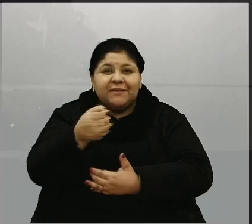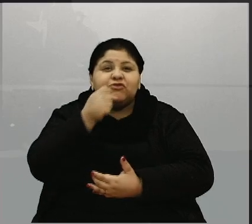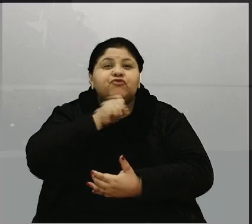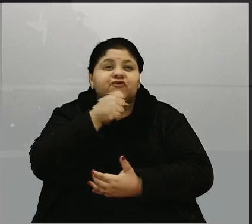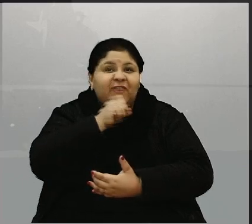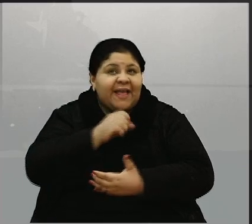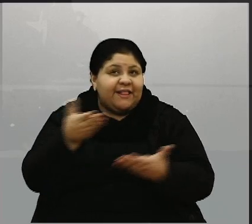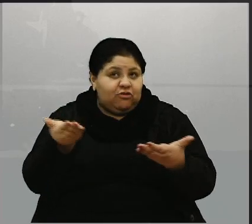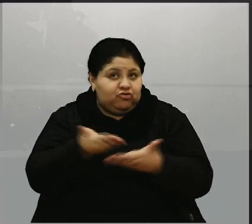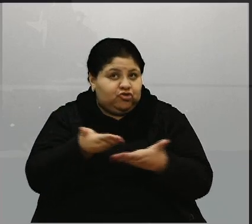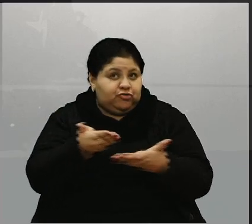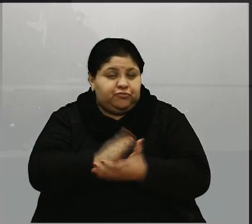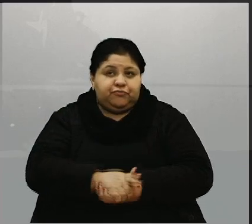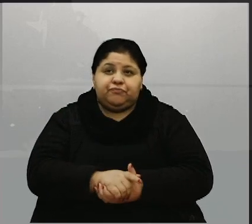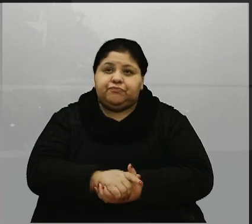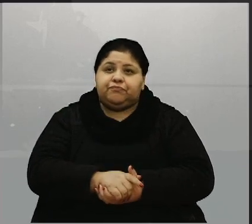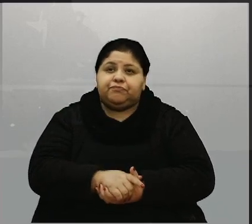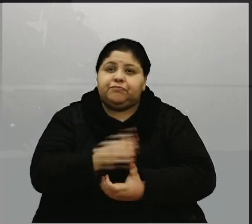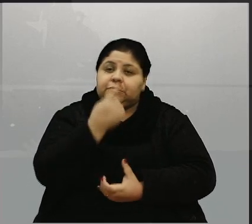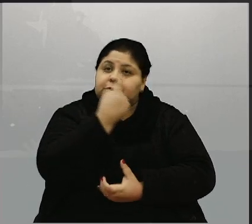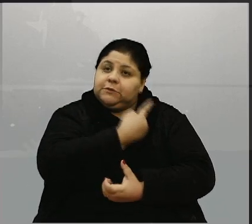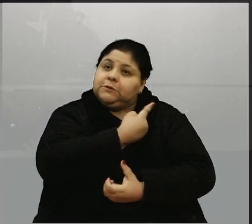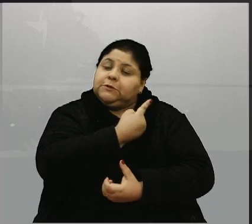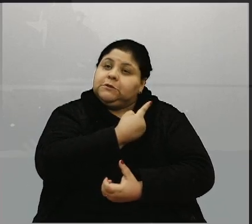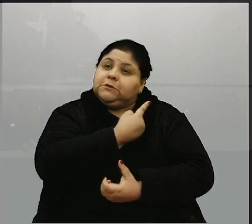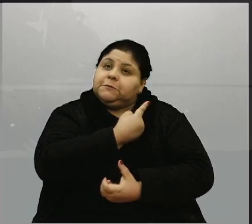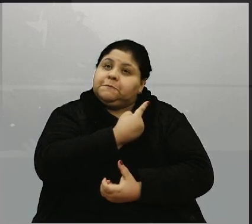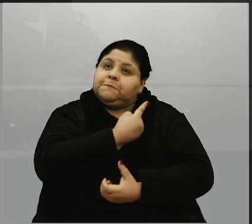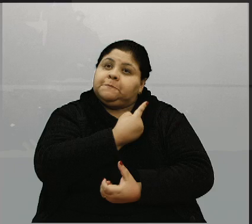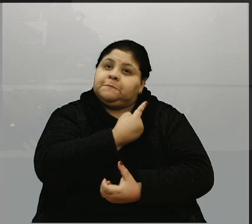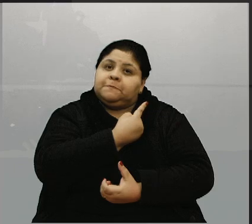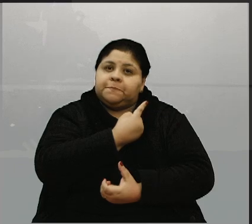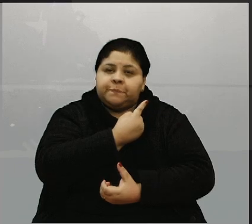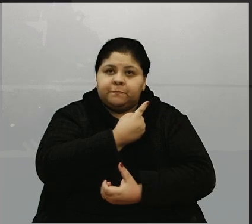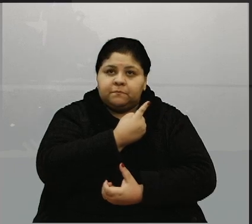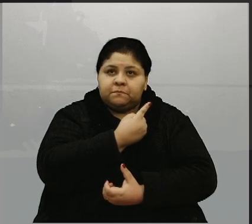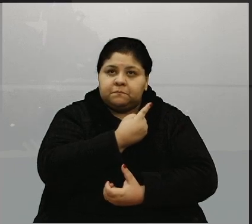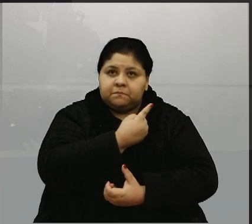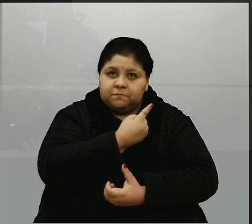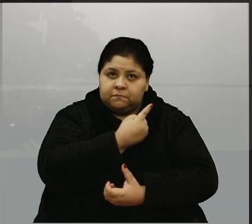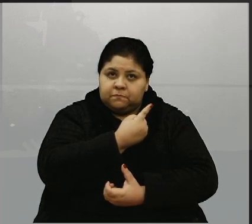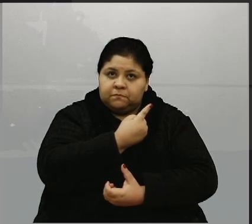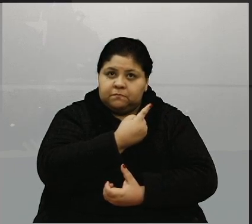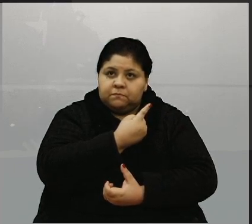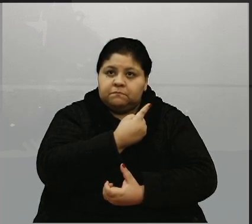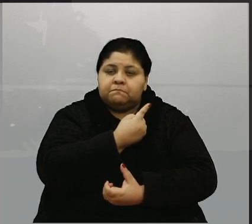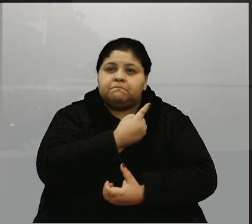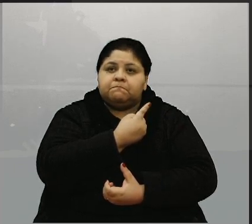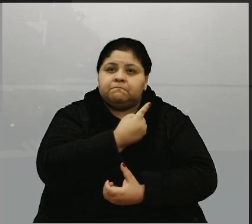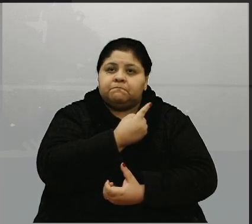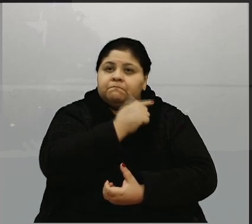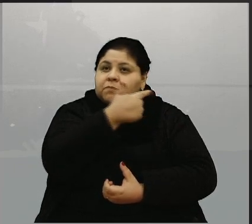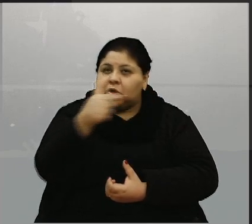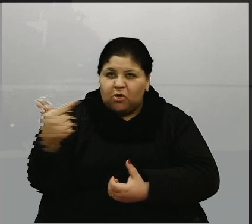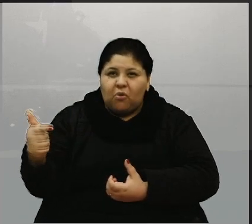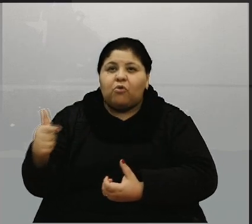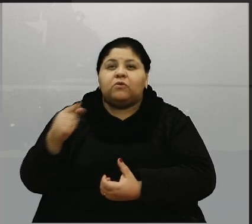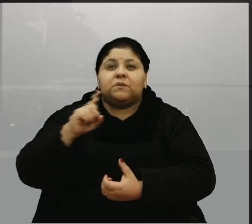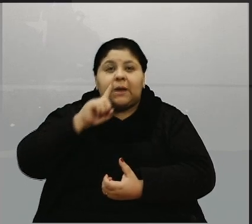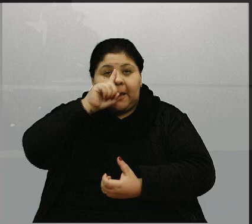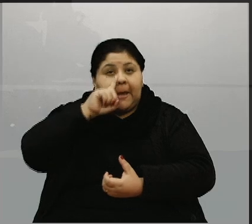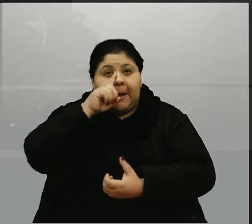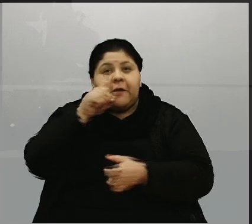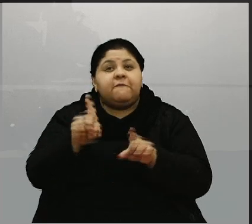próxima. Bairro Madureira também, mais uma. Aí no bairro Madureira, outra questão bem grave.